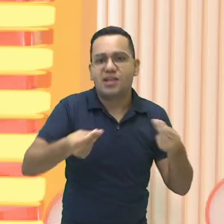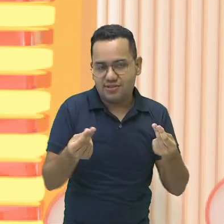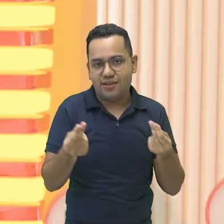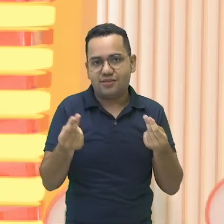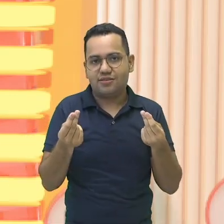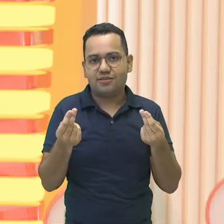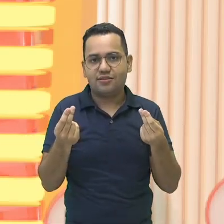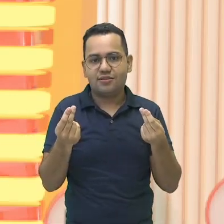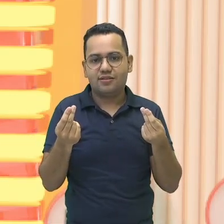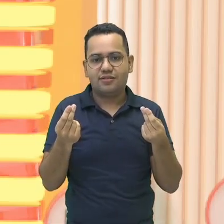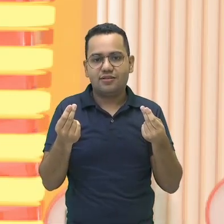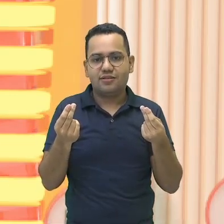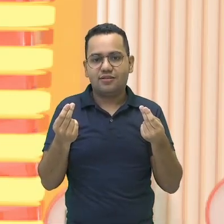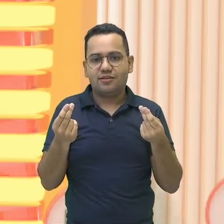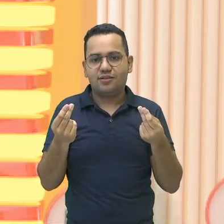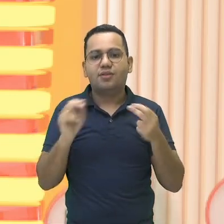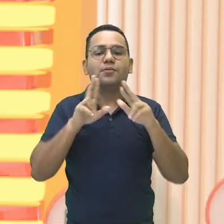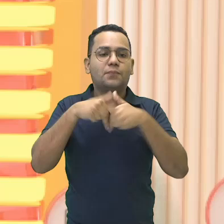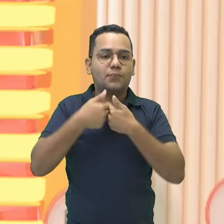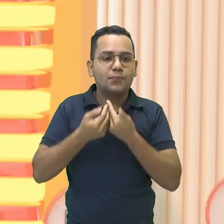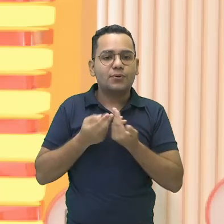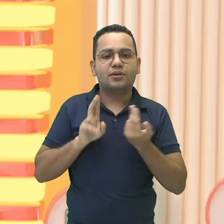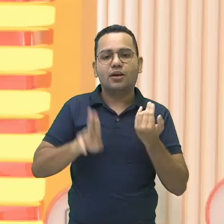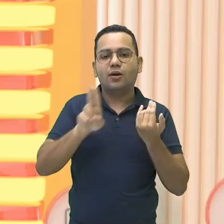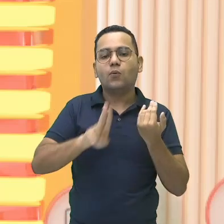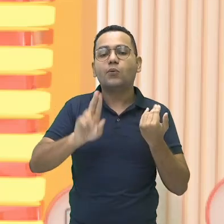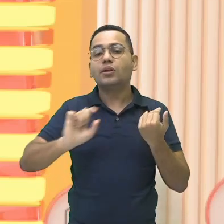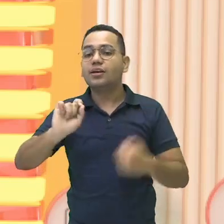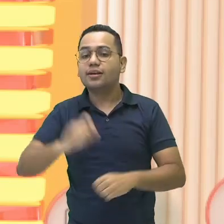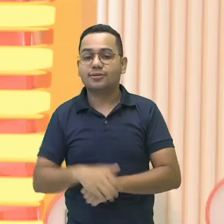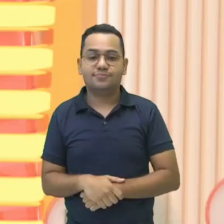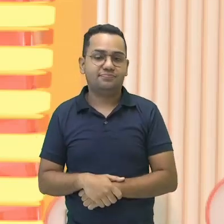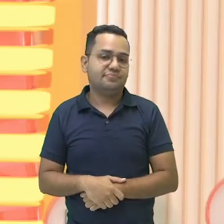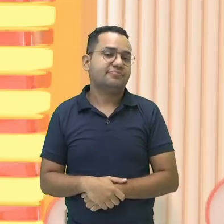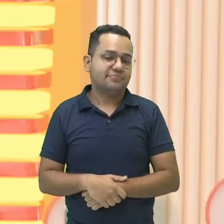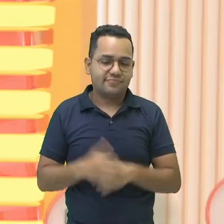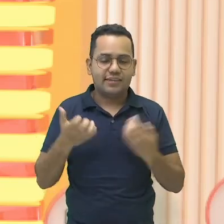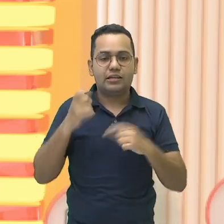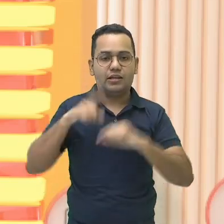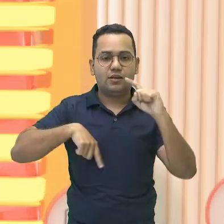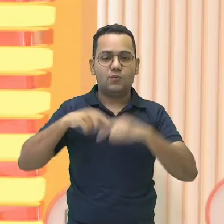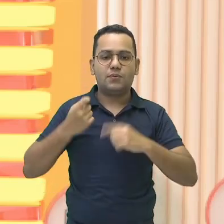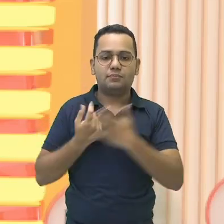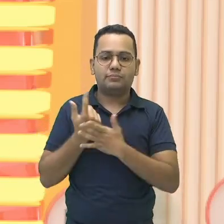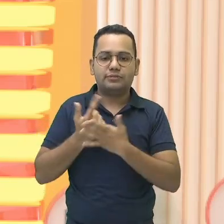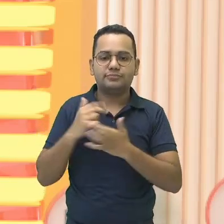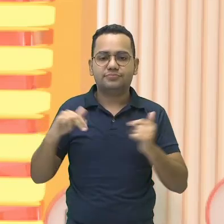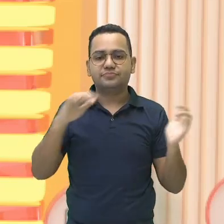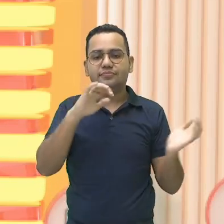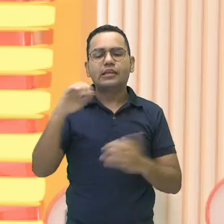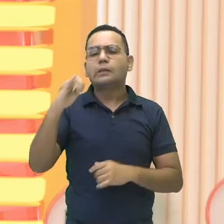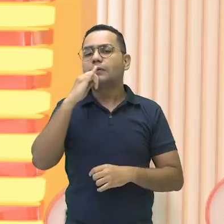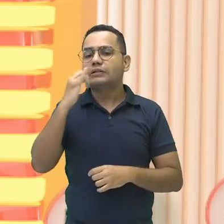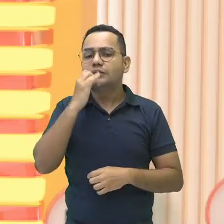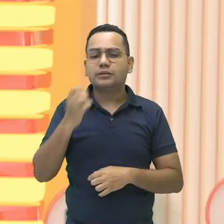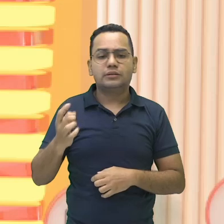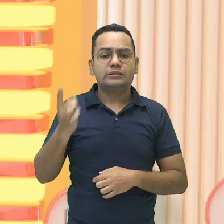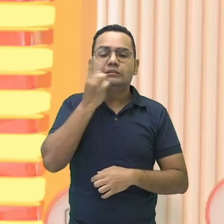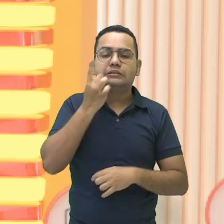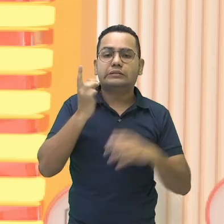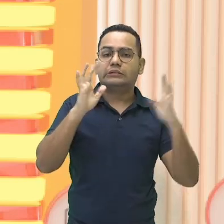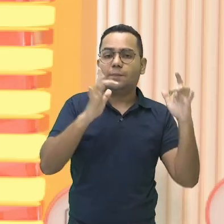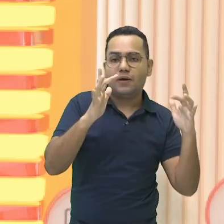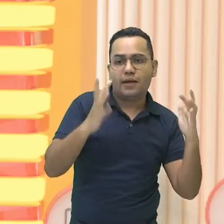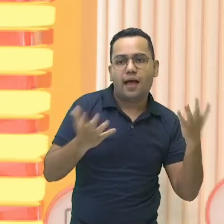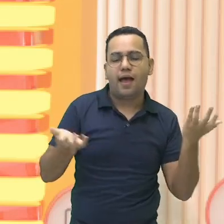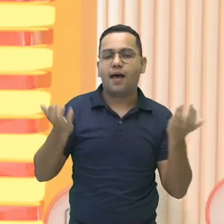sendo usado também no sentido de fazer as pessoas consumirem. É por isso que tem tanta coisa, Dia dos Namorados,